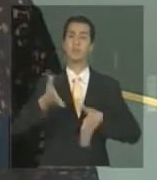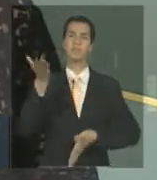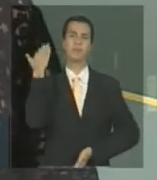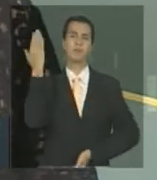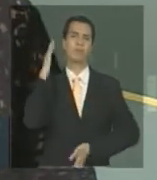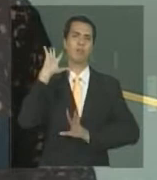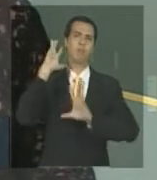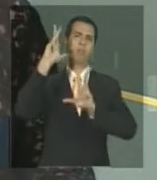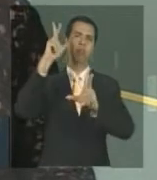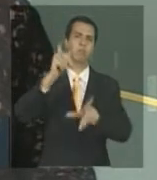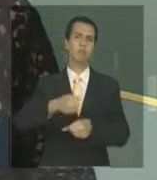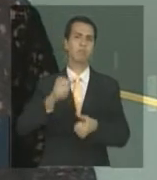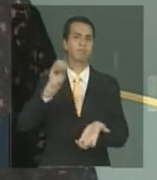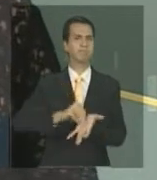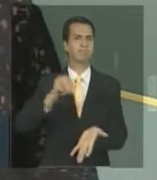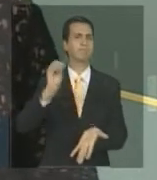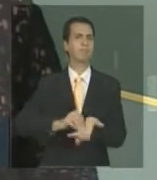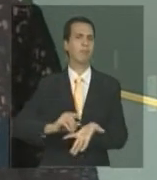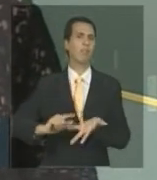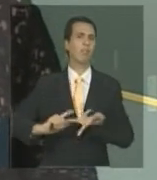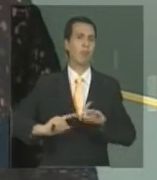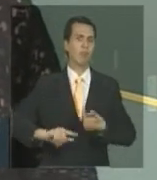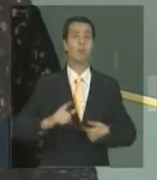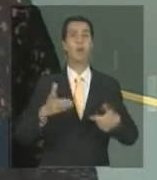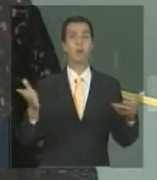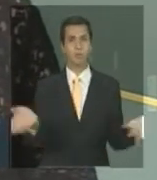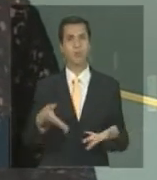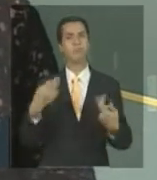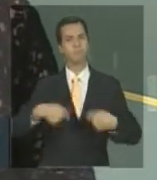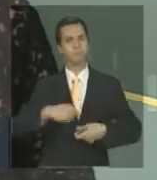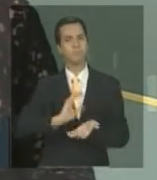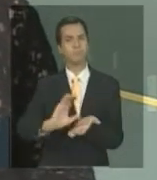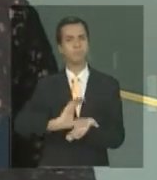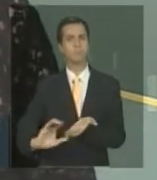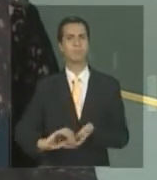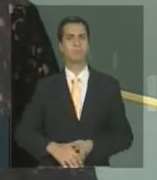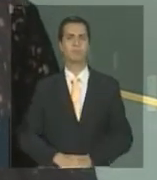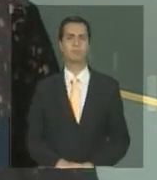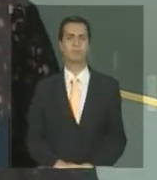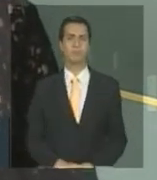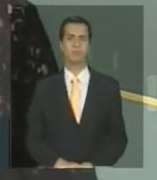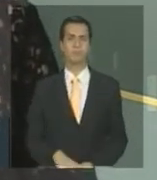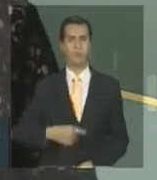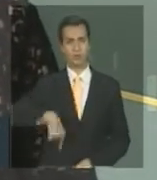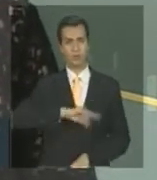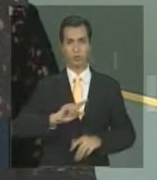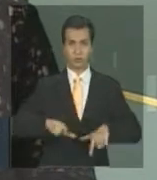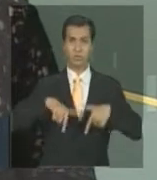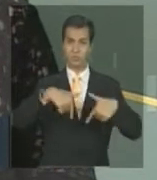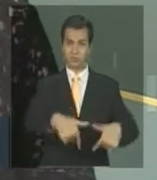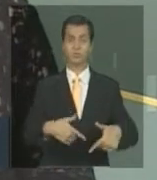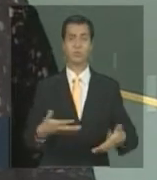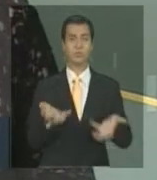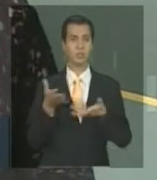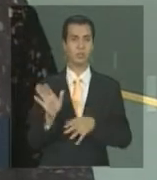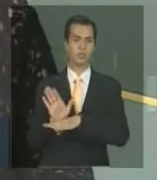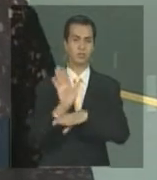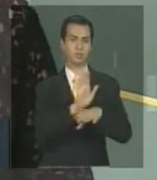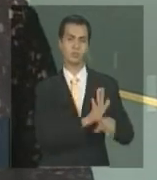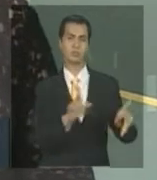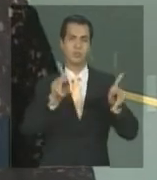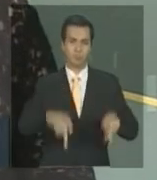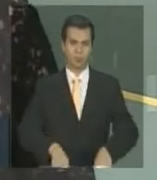históricas das cidades brasileiras. Uma parte desse desafio de melhorar a qualidade de vida do